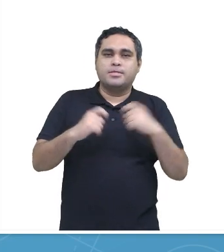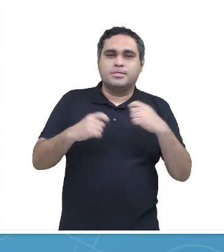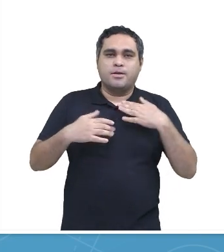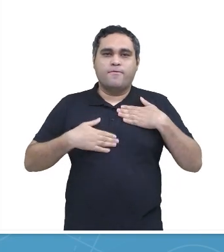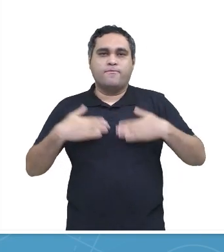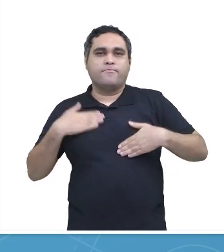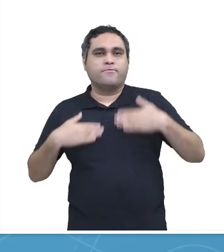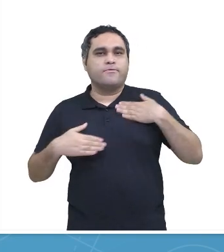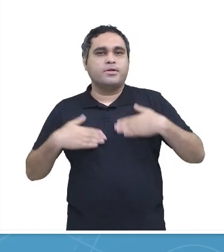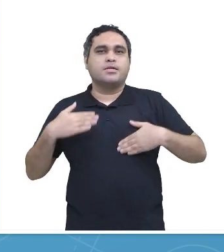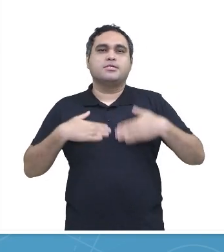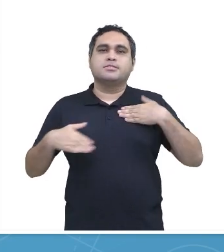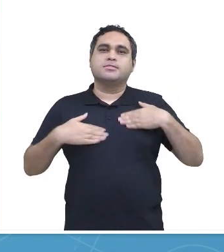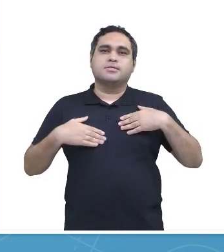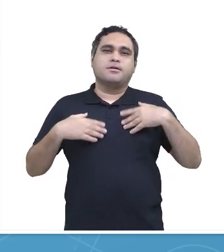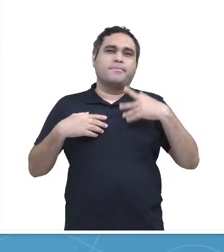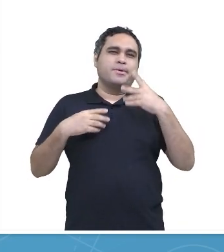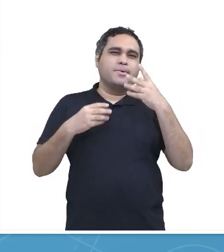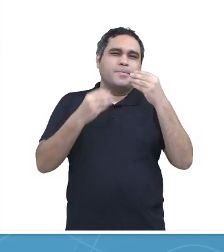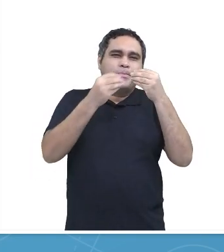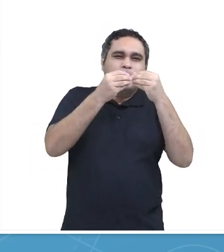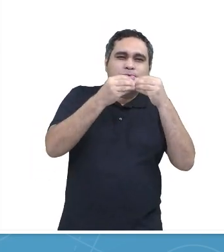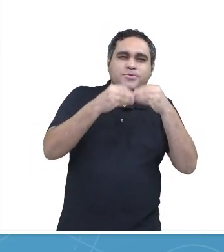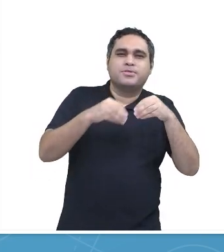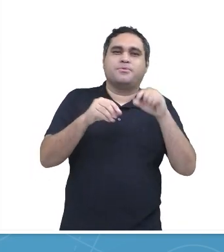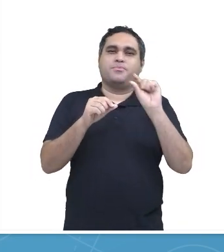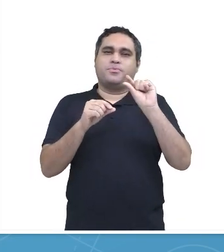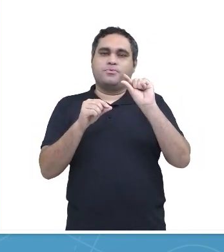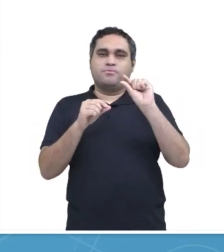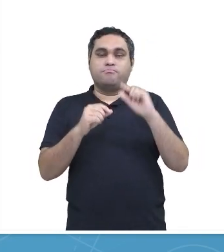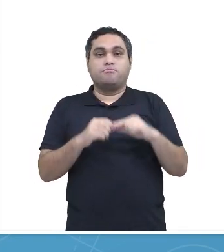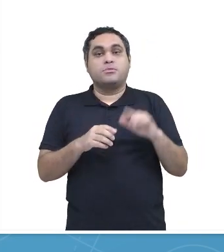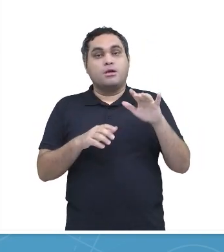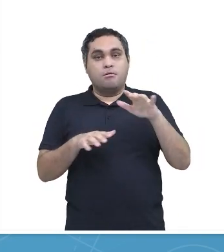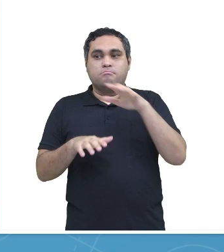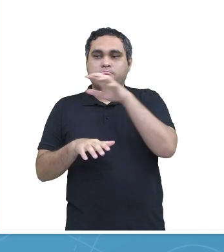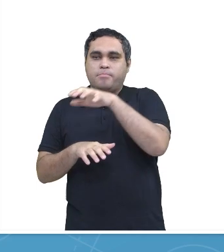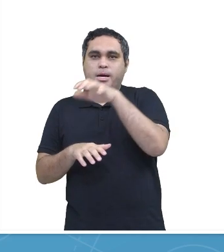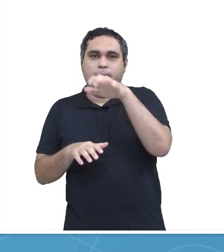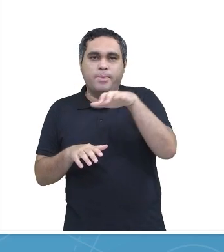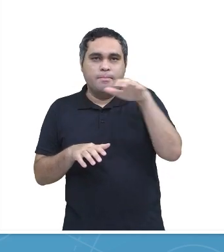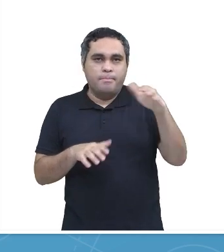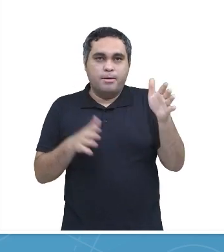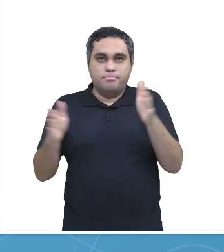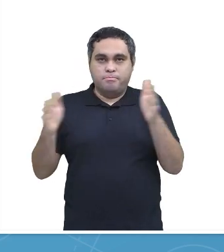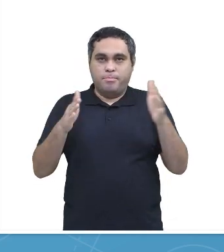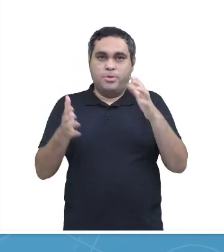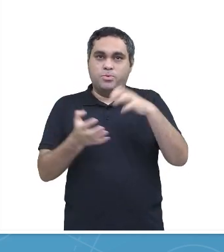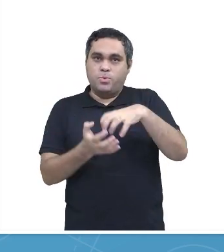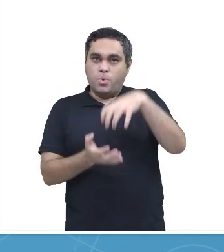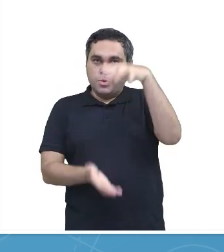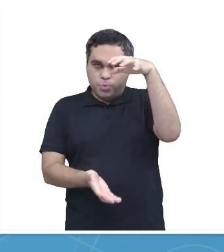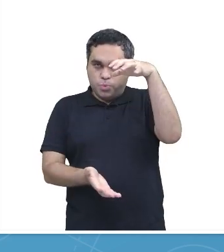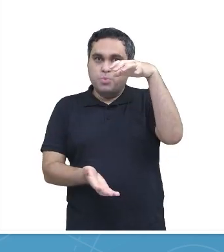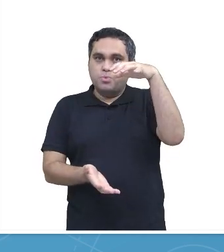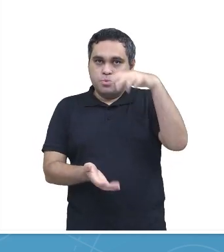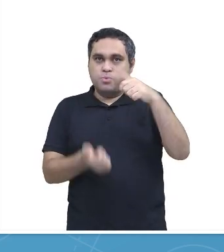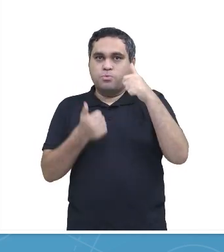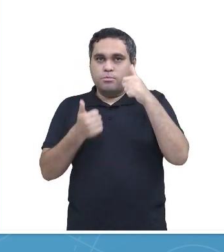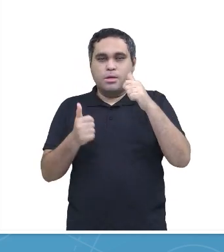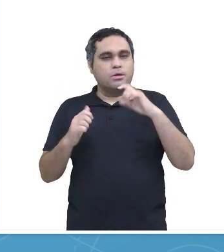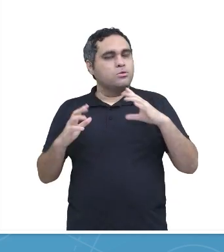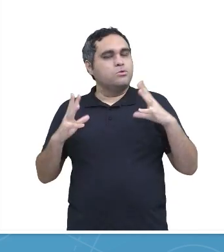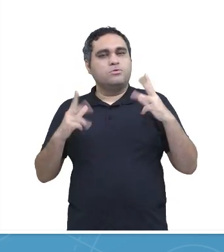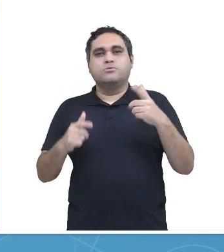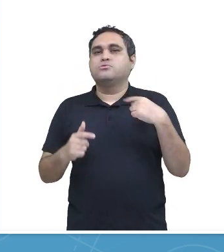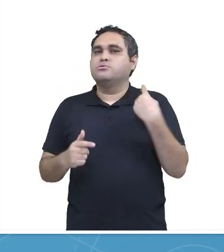certo? Então essas são as características principais dessas etapas aí da vida da pessoa que todos nós passamos